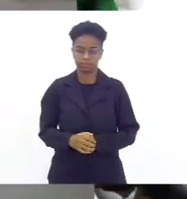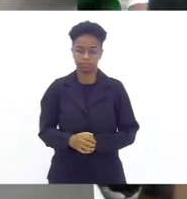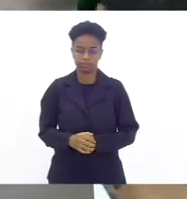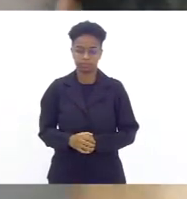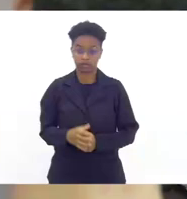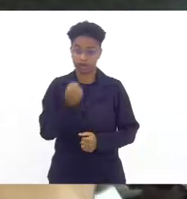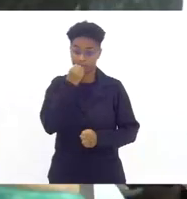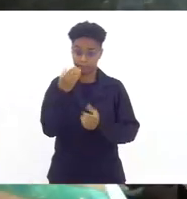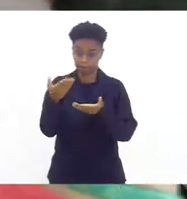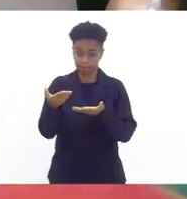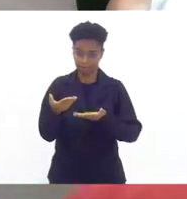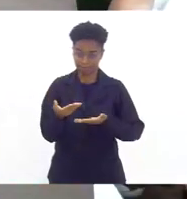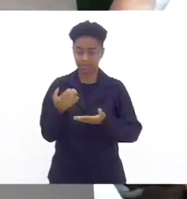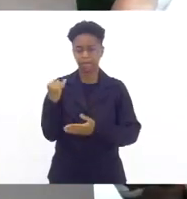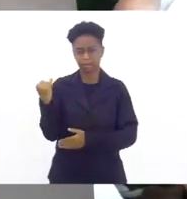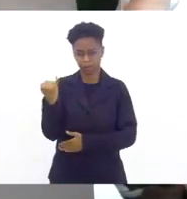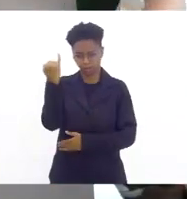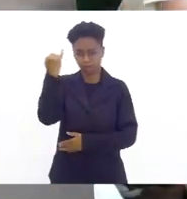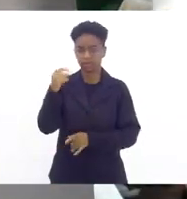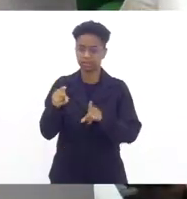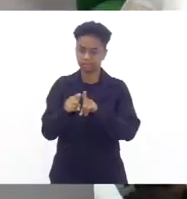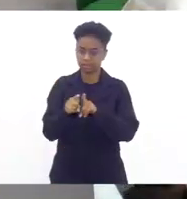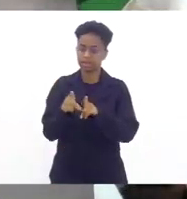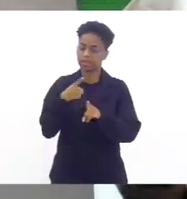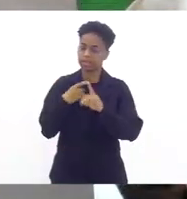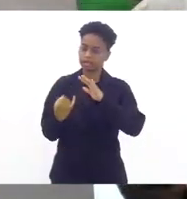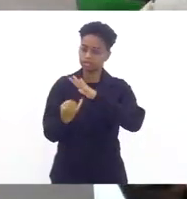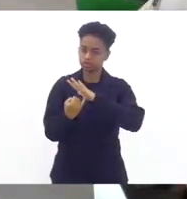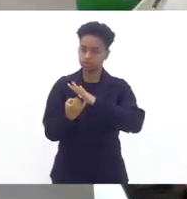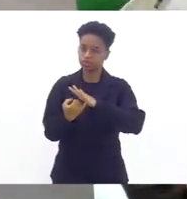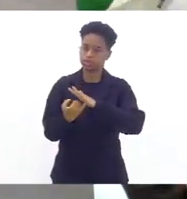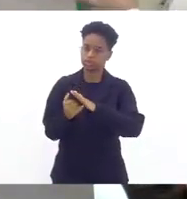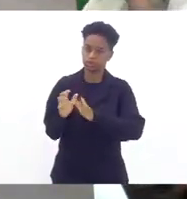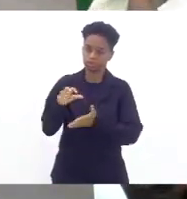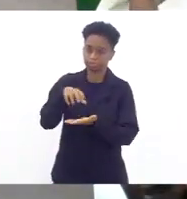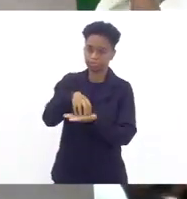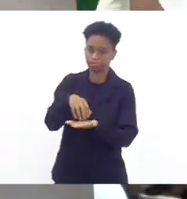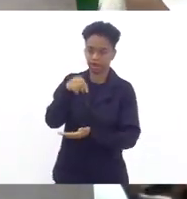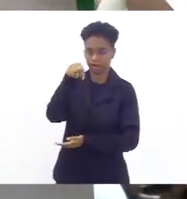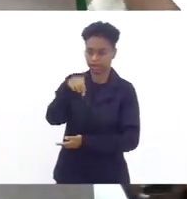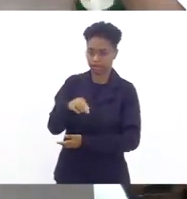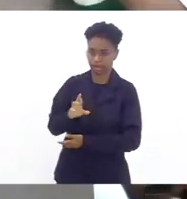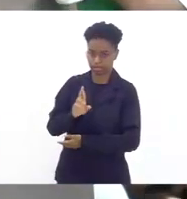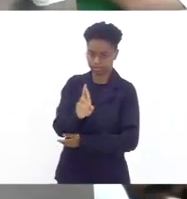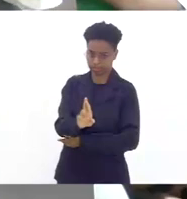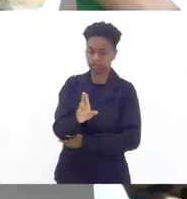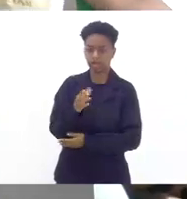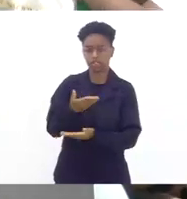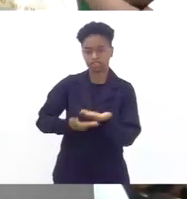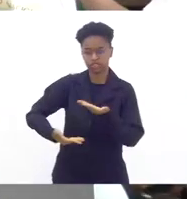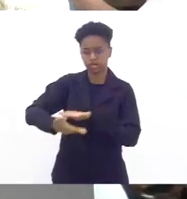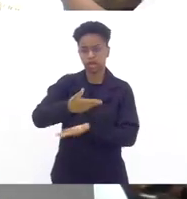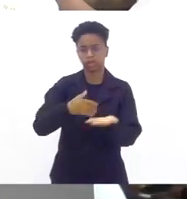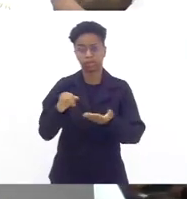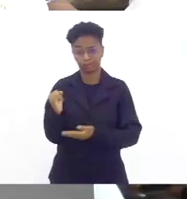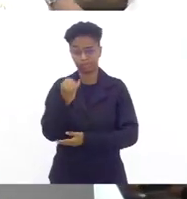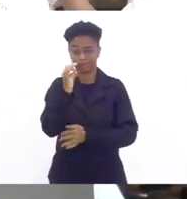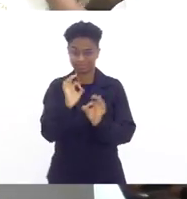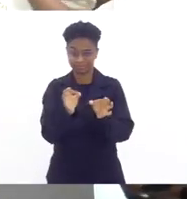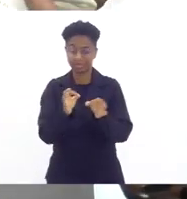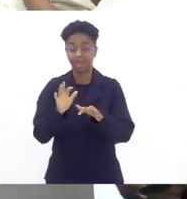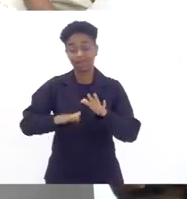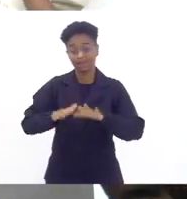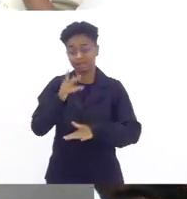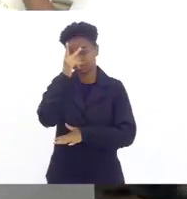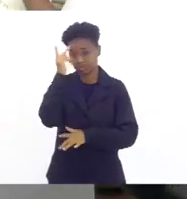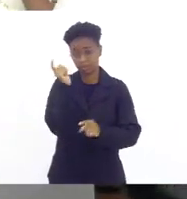bem vindo Coronel é importante é que a gente tem uma instituição presente é o diálogo é importante veja bem muitas vezes as